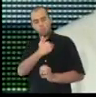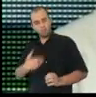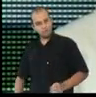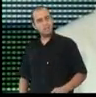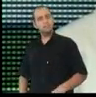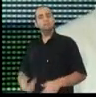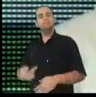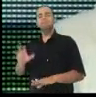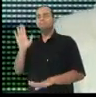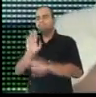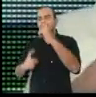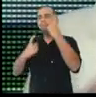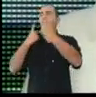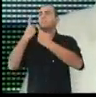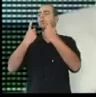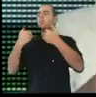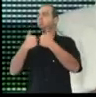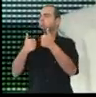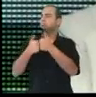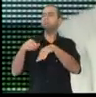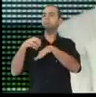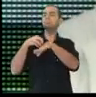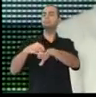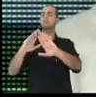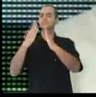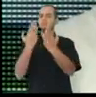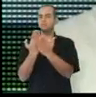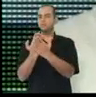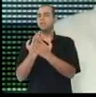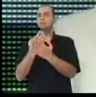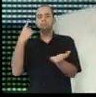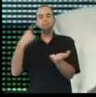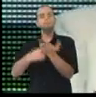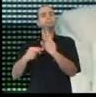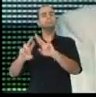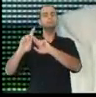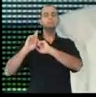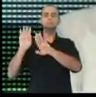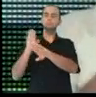do transporte escolar e que se comprometeu também com a ajuda